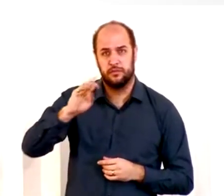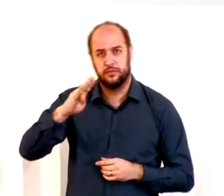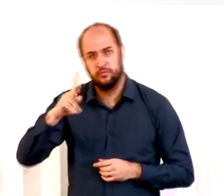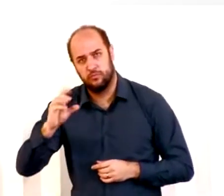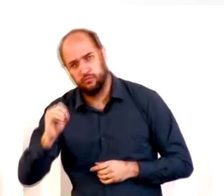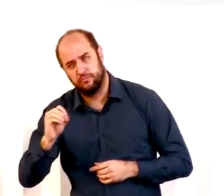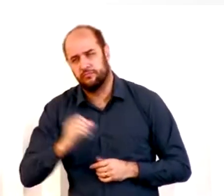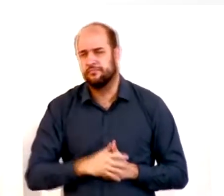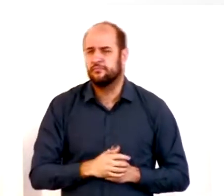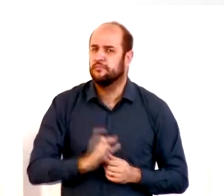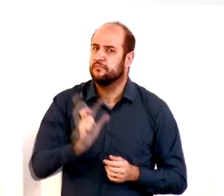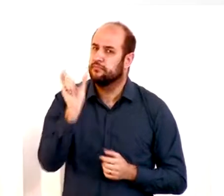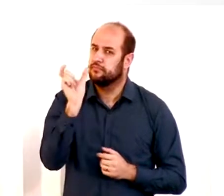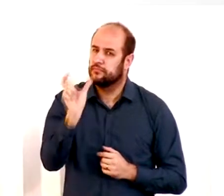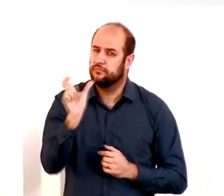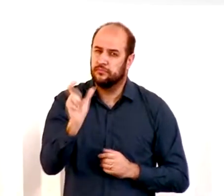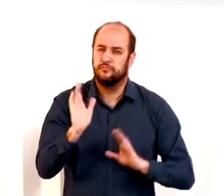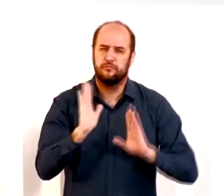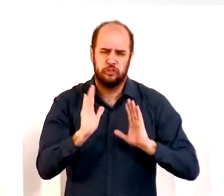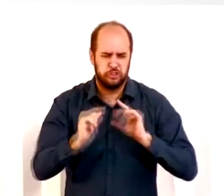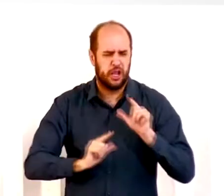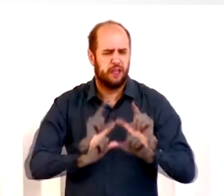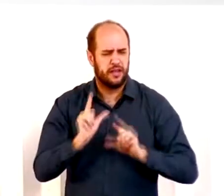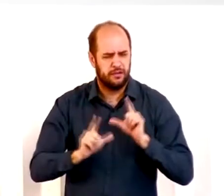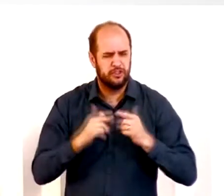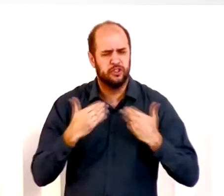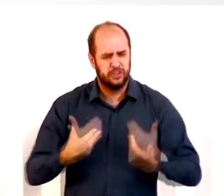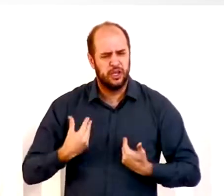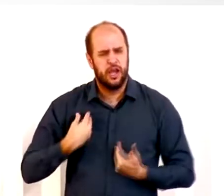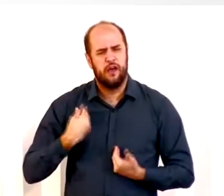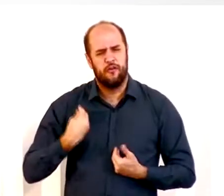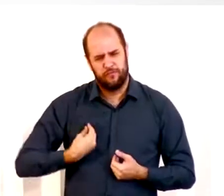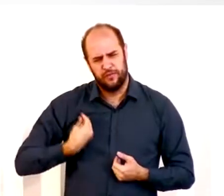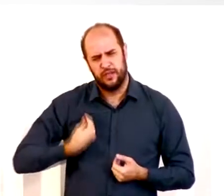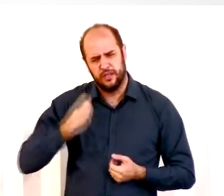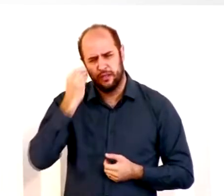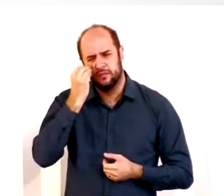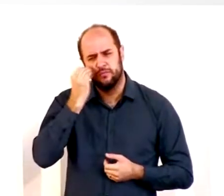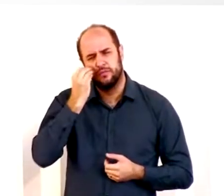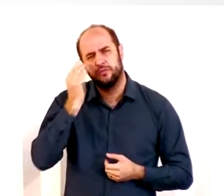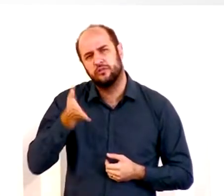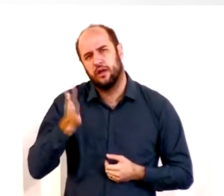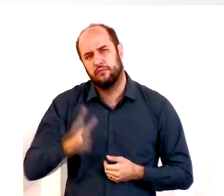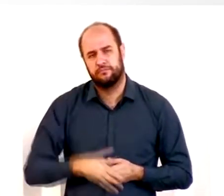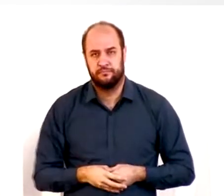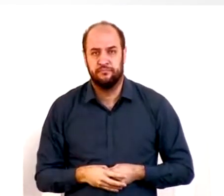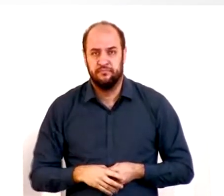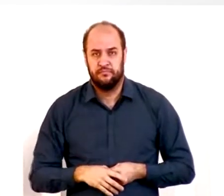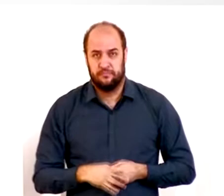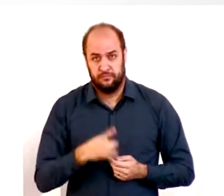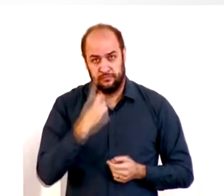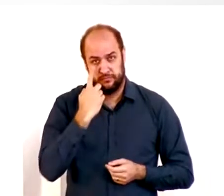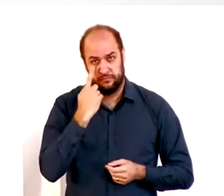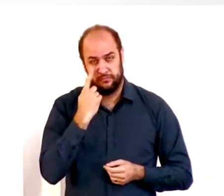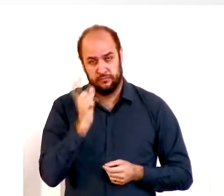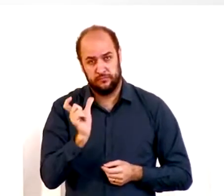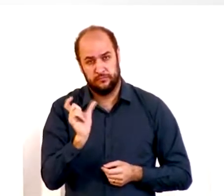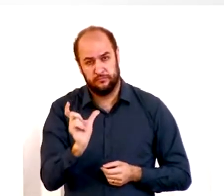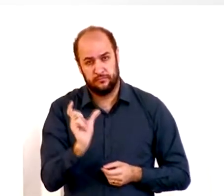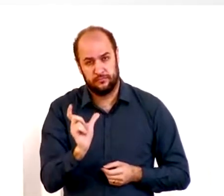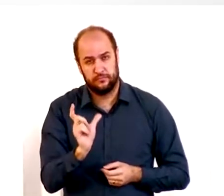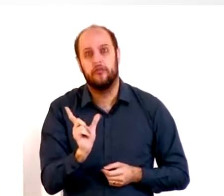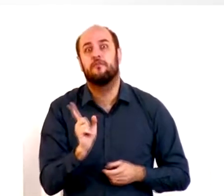pessoa talhada já, pessoa experimentada. E veja que começa com a palavra